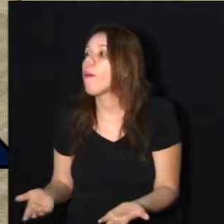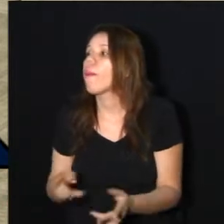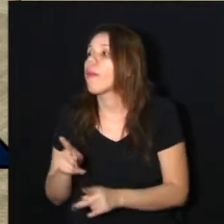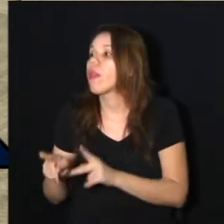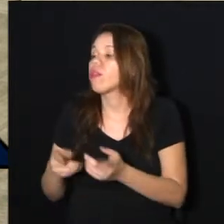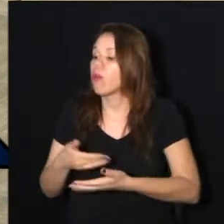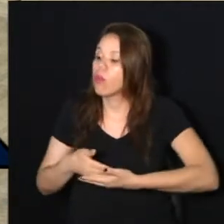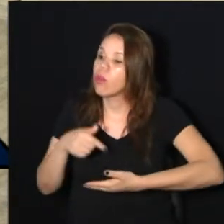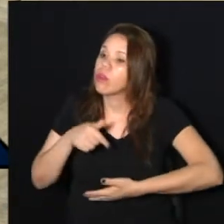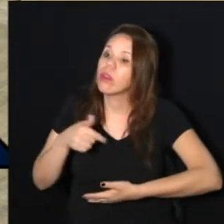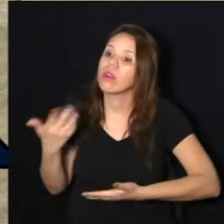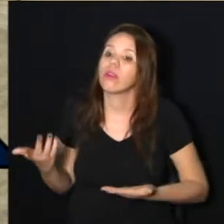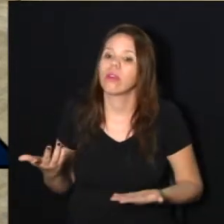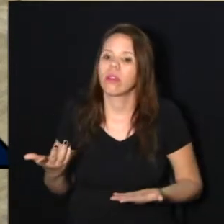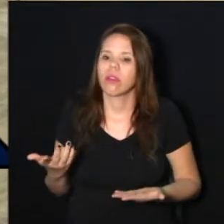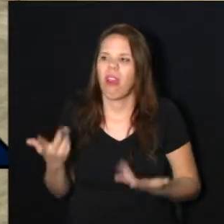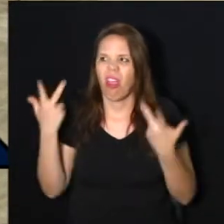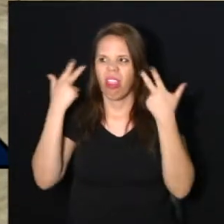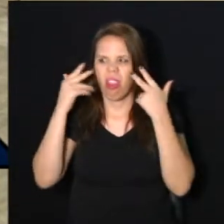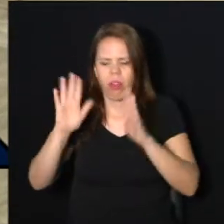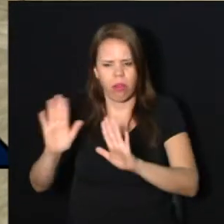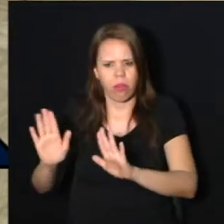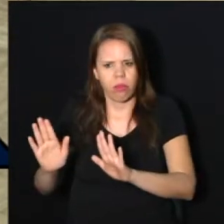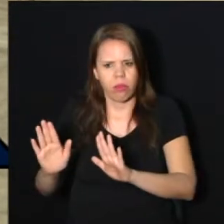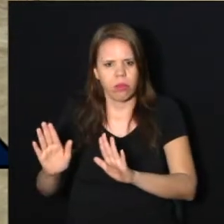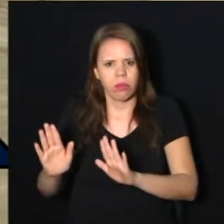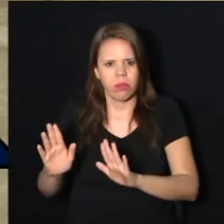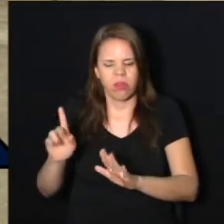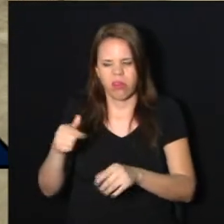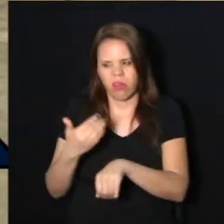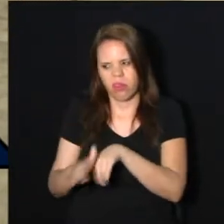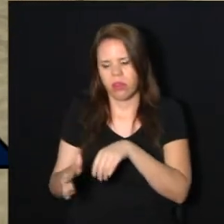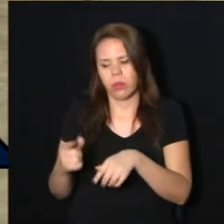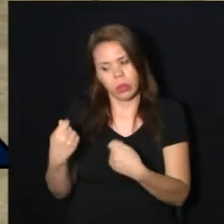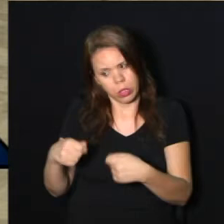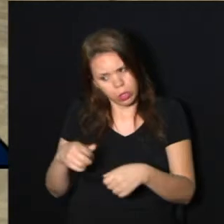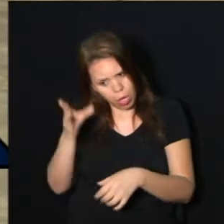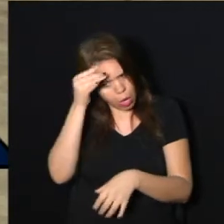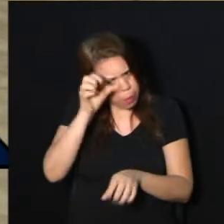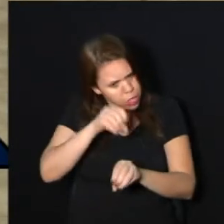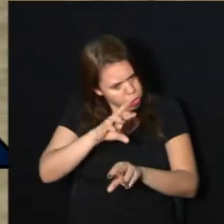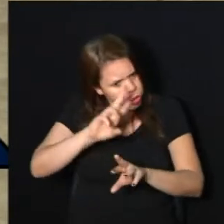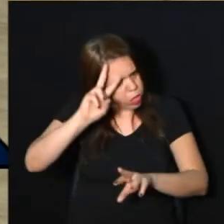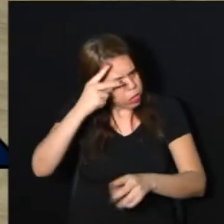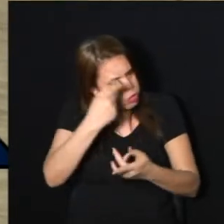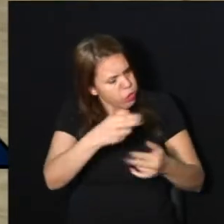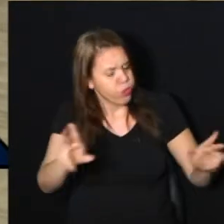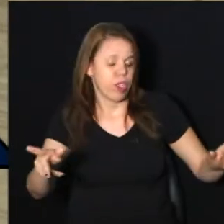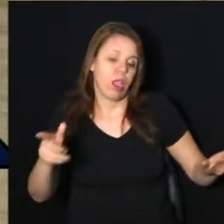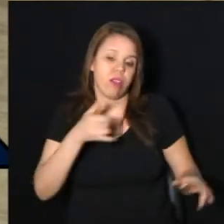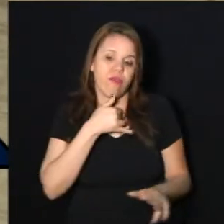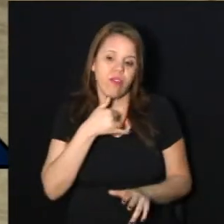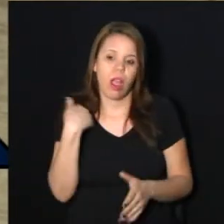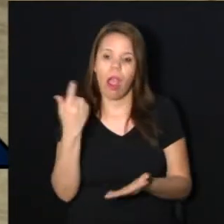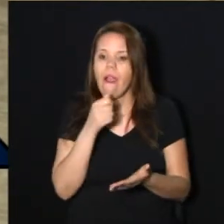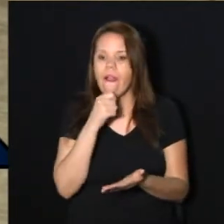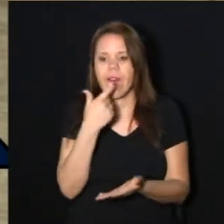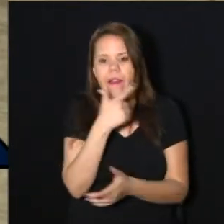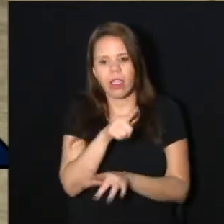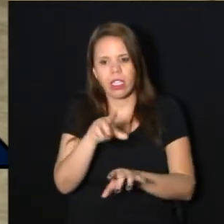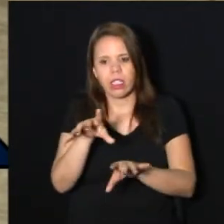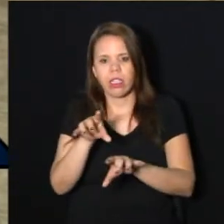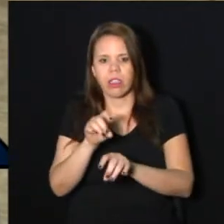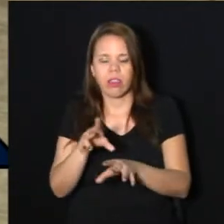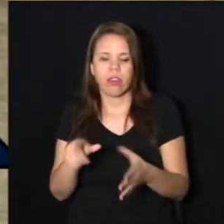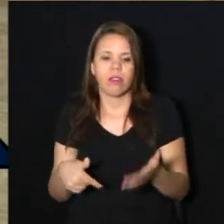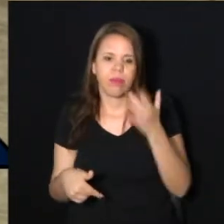com criança, seria uma coisa natural. Isso é uma questão, na prática, de educação das pessoas. Infelizmente, nós não chegamos a esse ponto